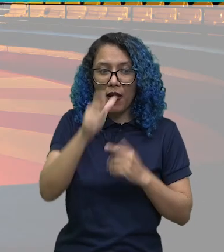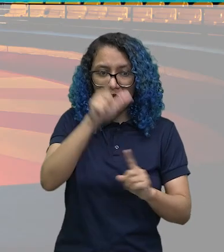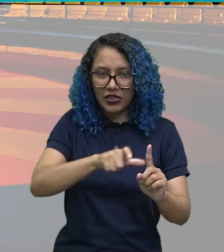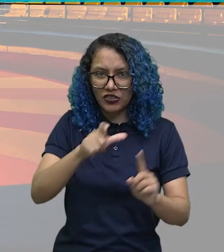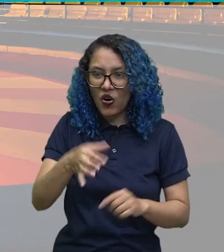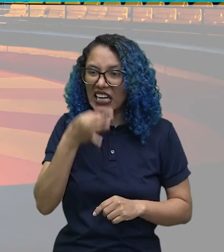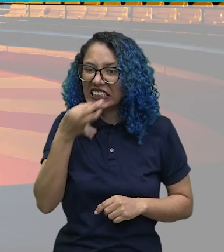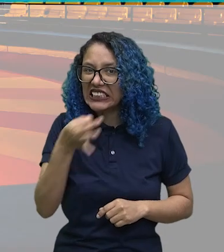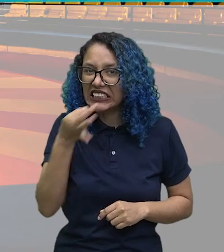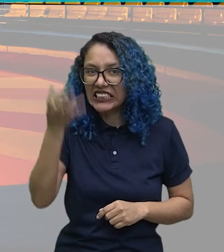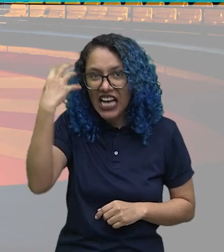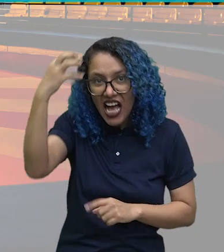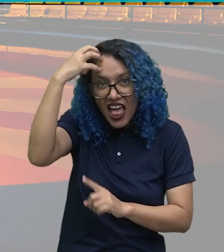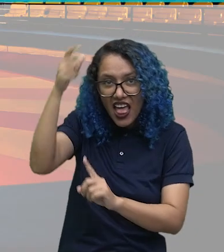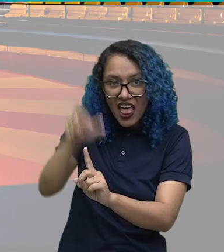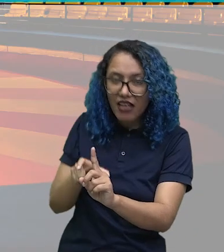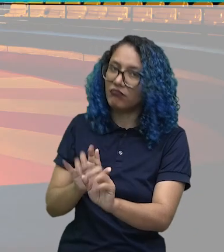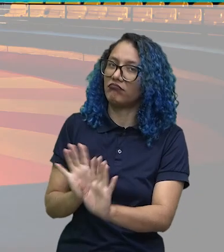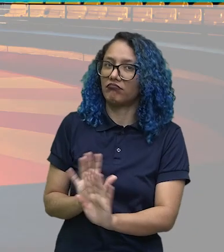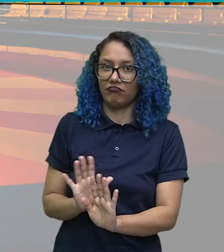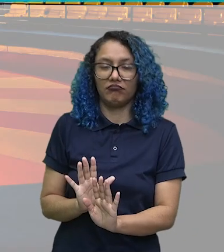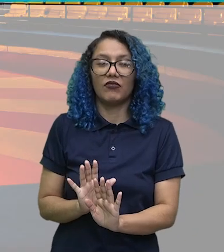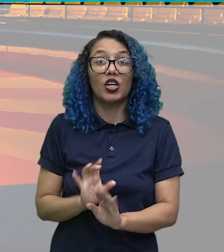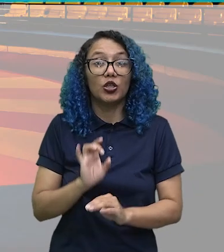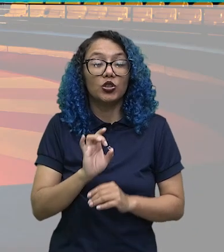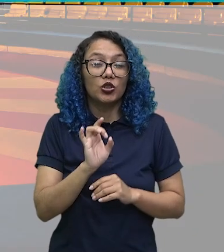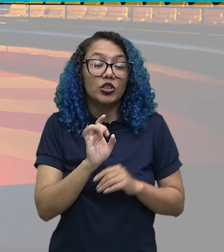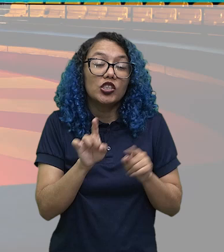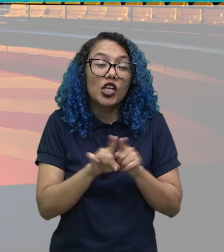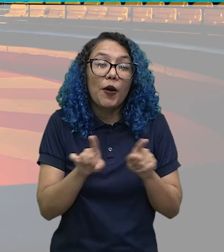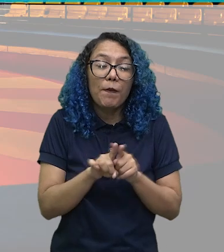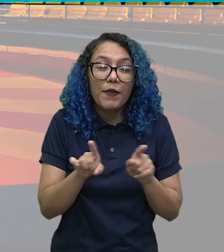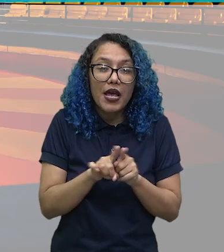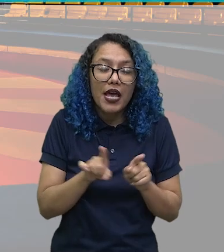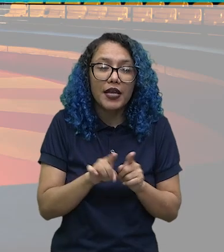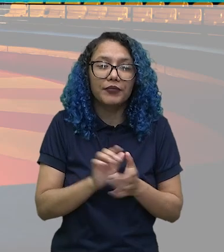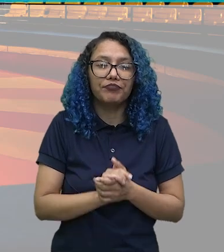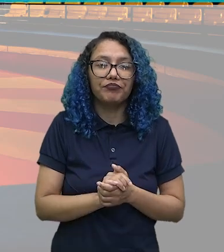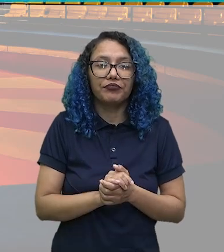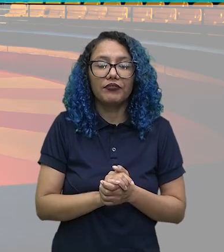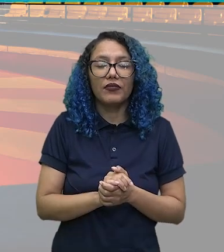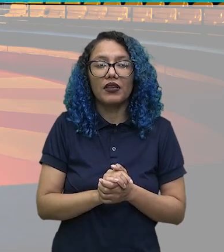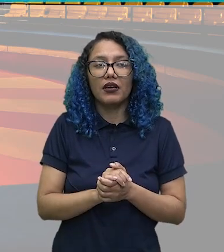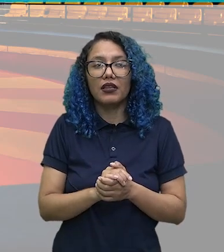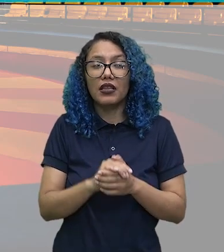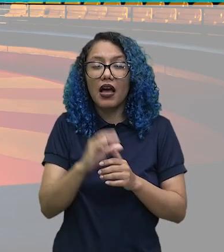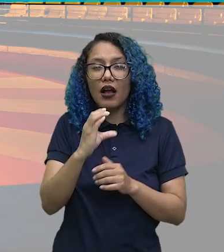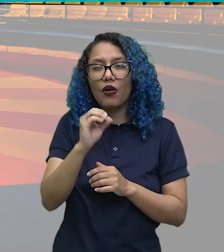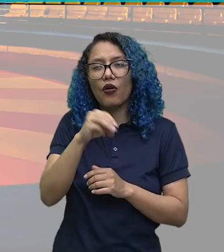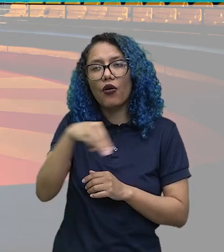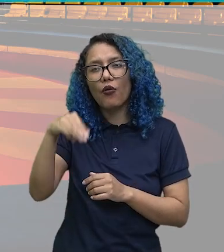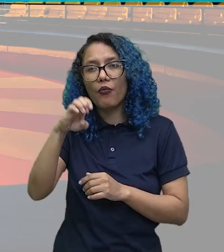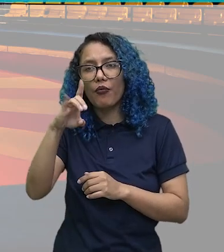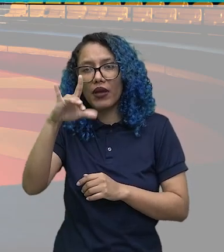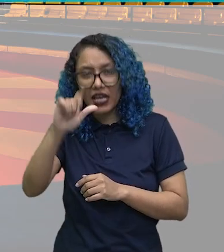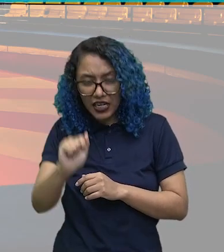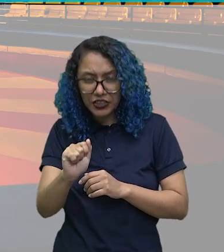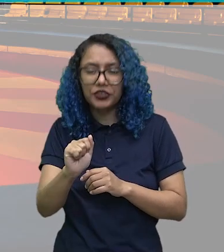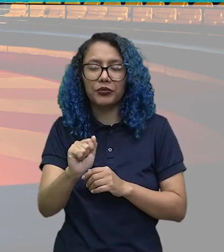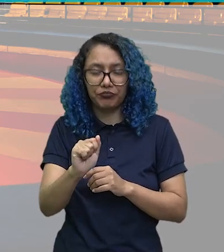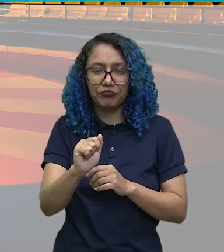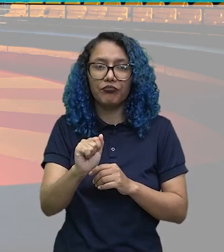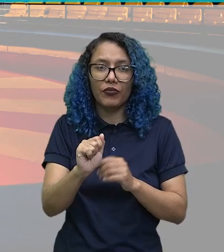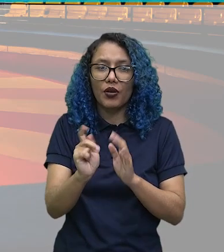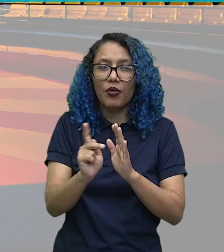qualquer pessoa que poderia fazer isso. E lá na comédia dell'arte que surgiu os personagens